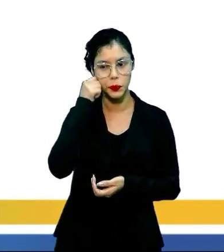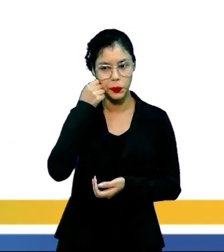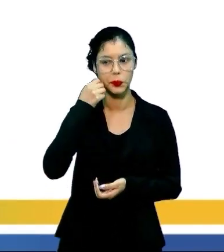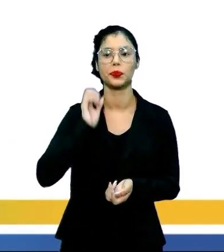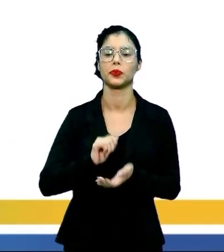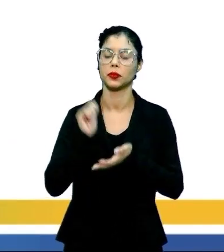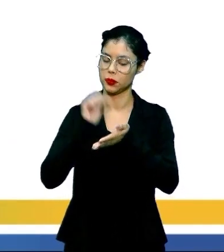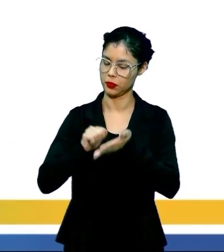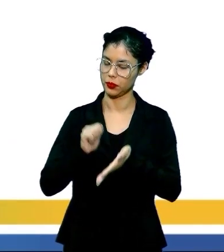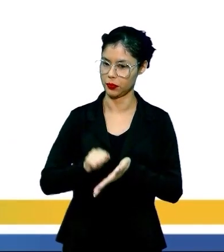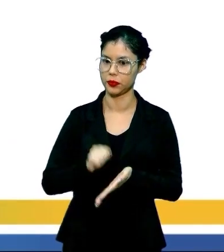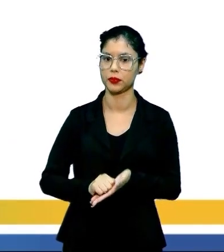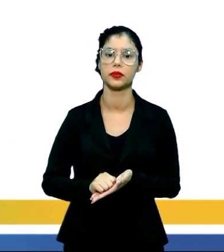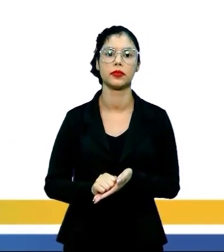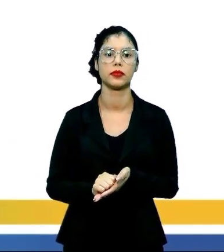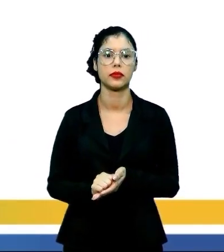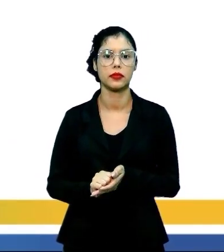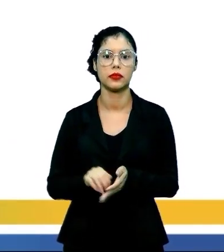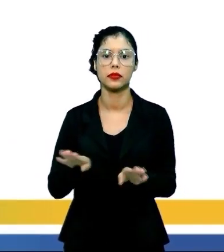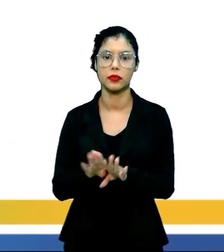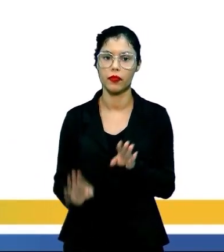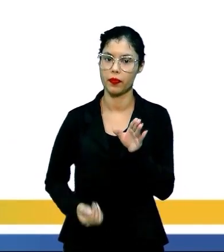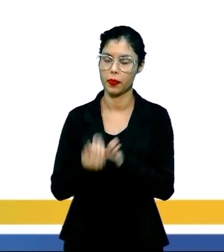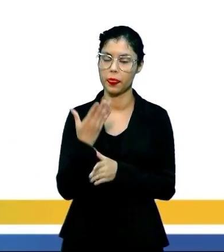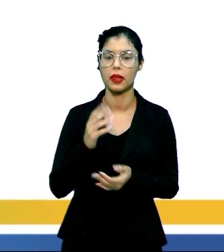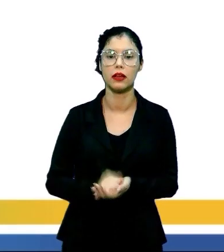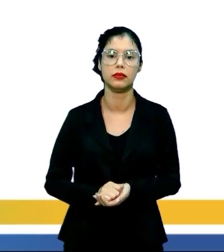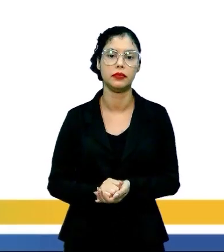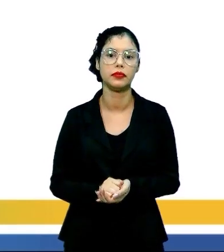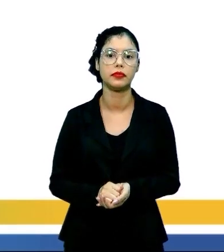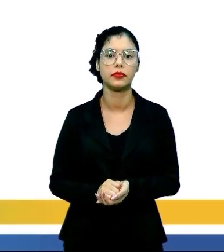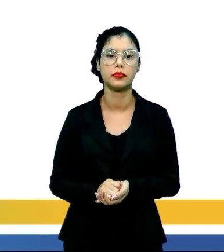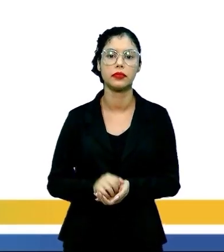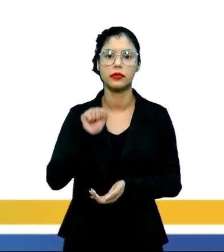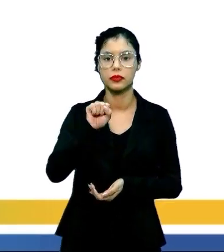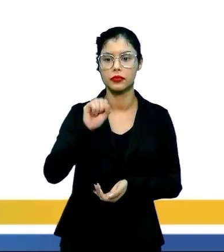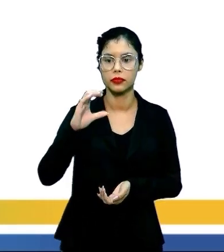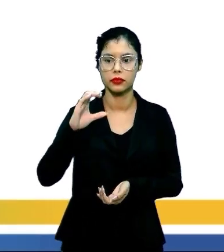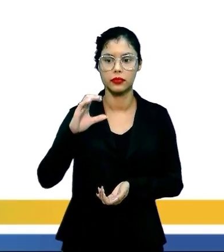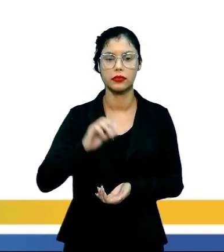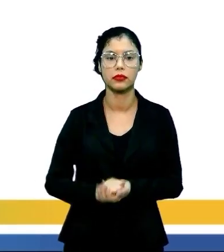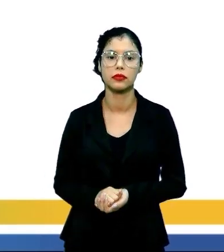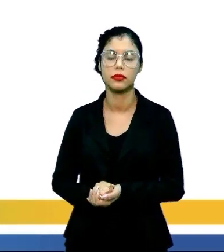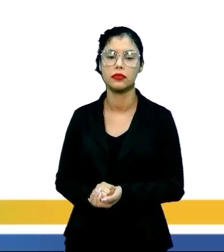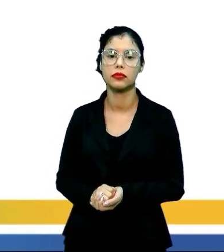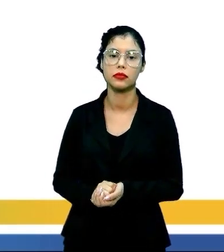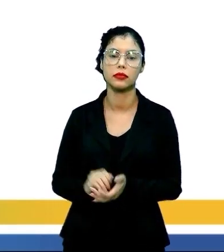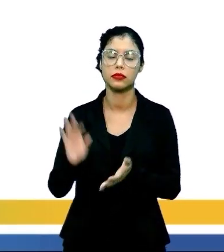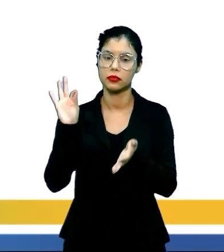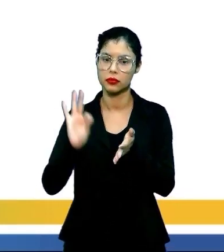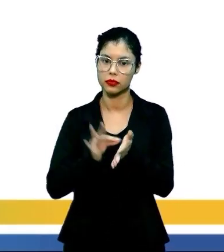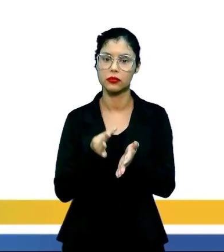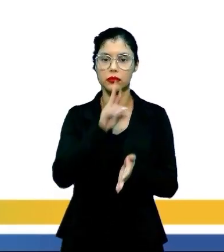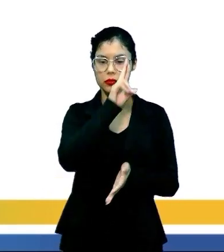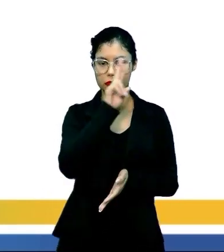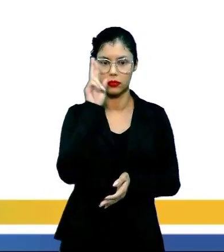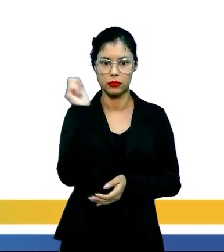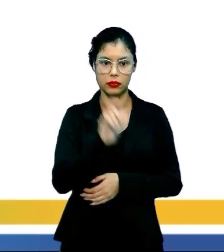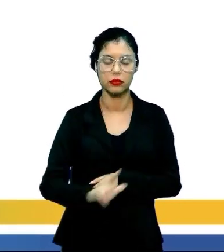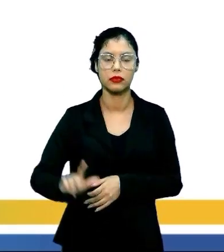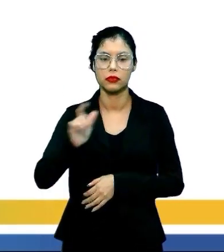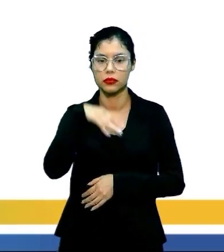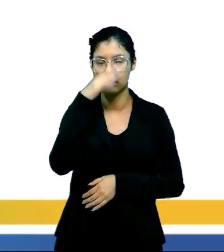Um escritor que surge aí de Santa Catarina. Está registrado